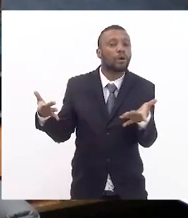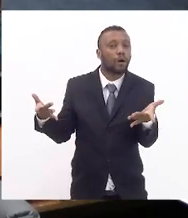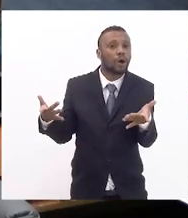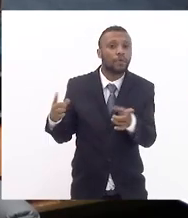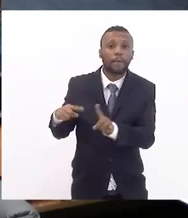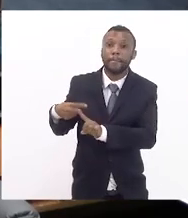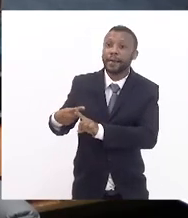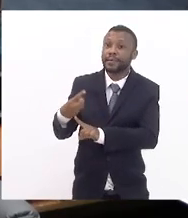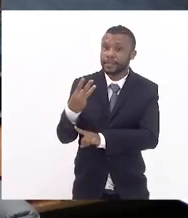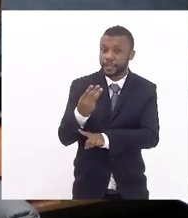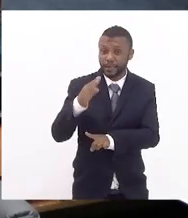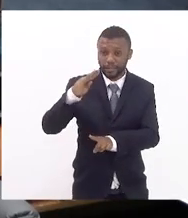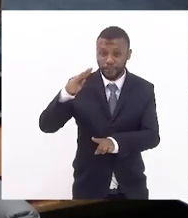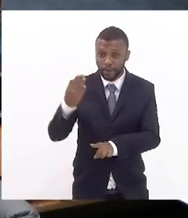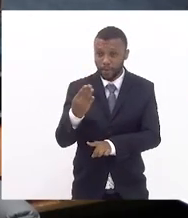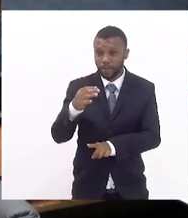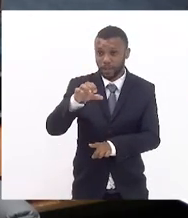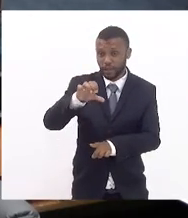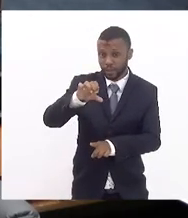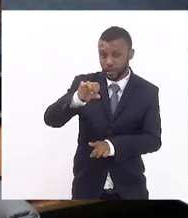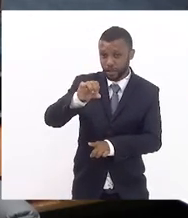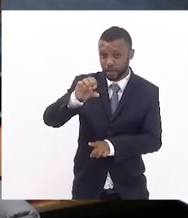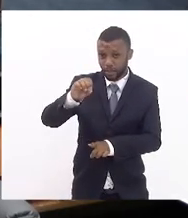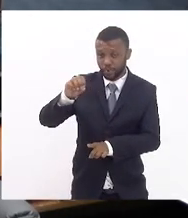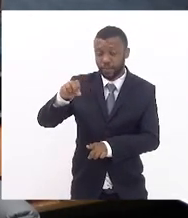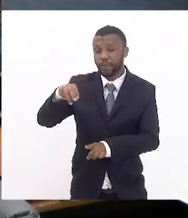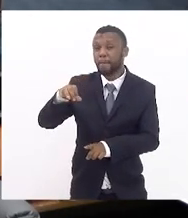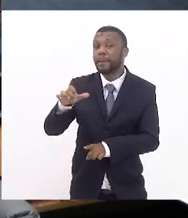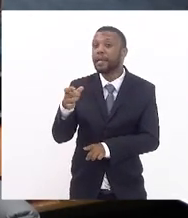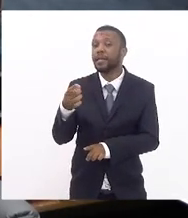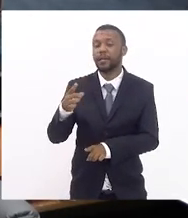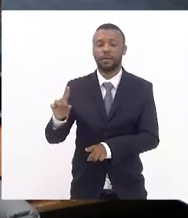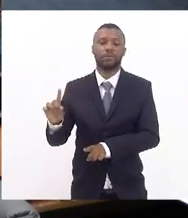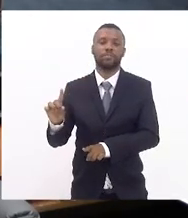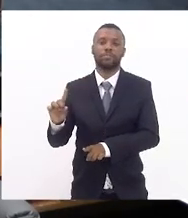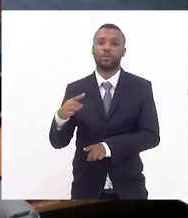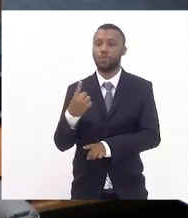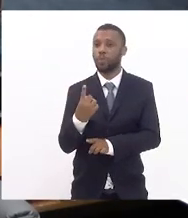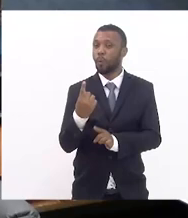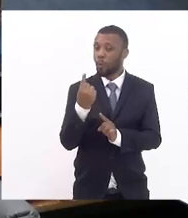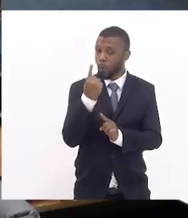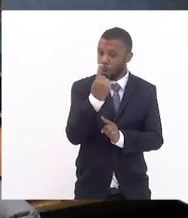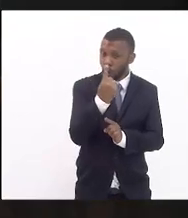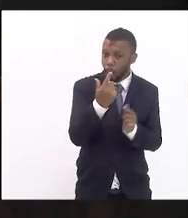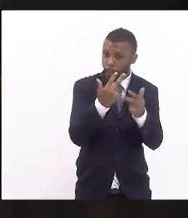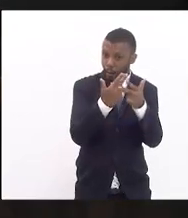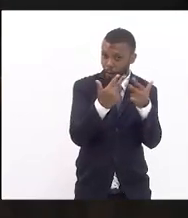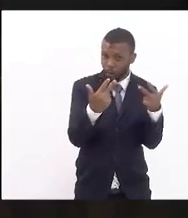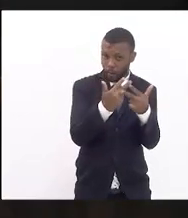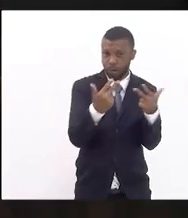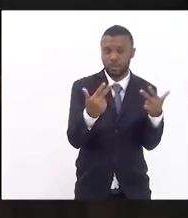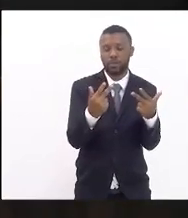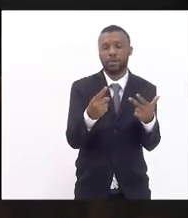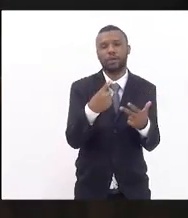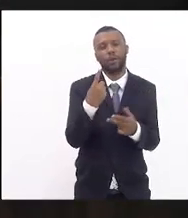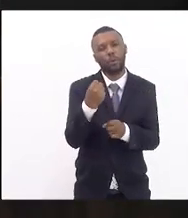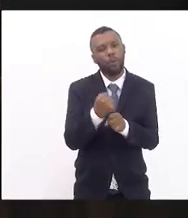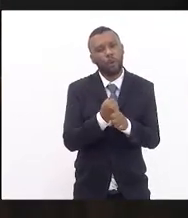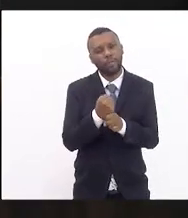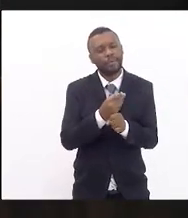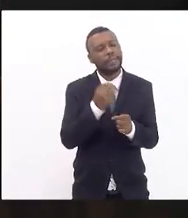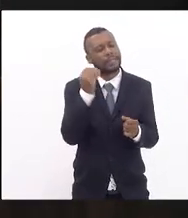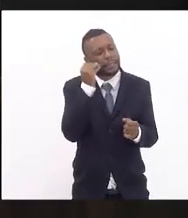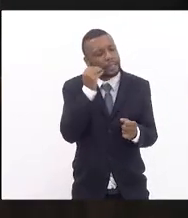900. Então, um item, depois tomamos conhecimento. Ficamos mais de um ano tentando